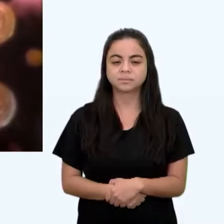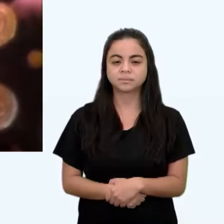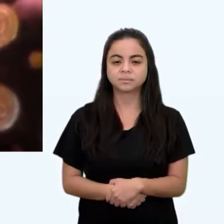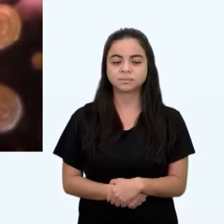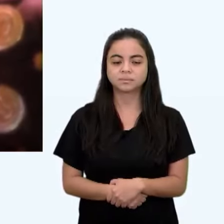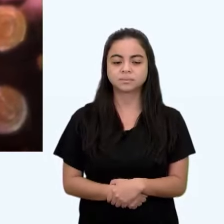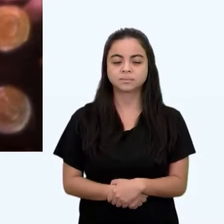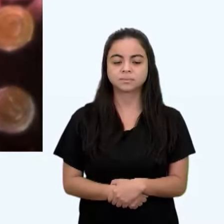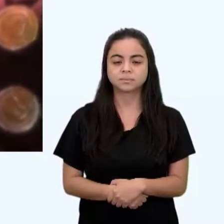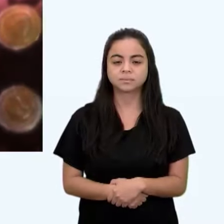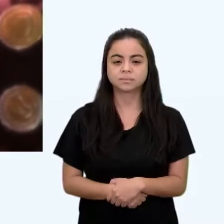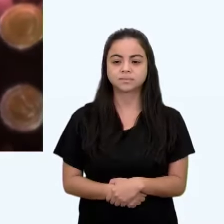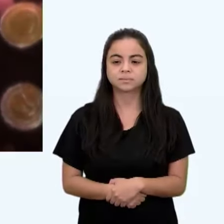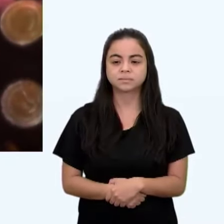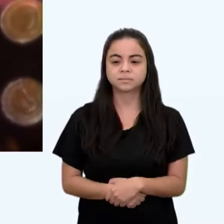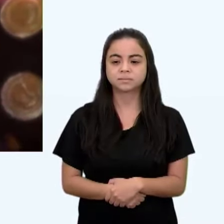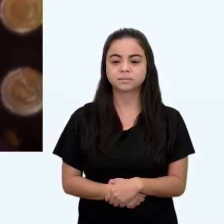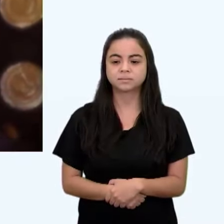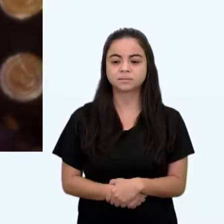Penha, penha,